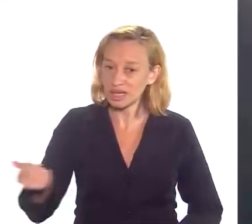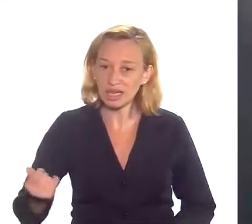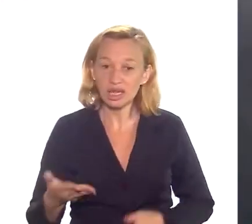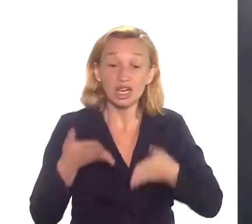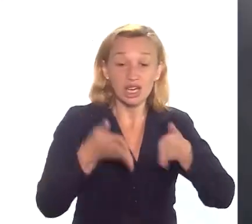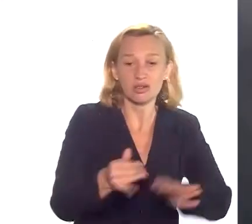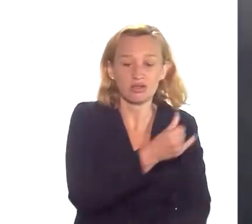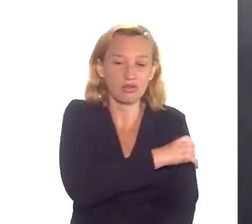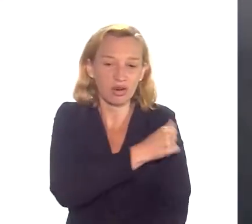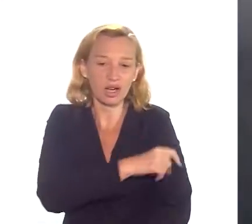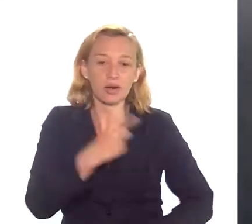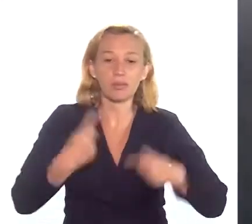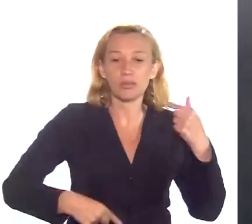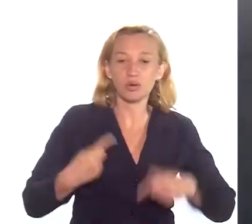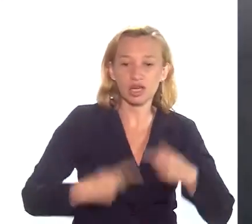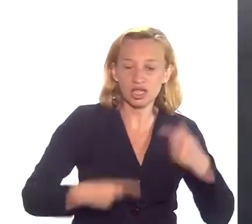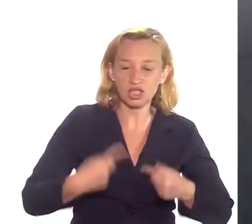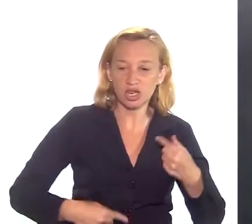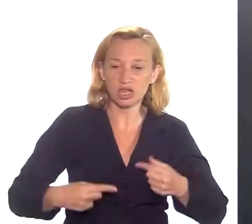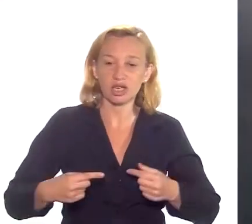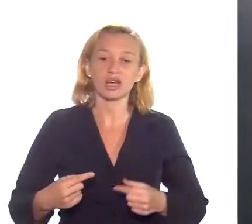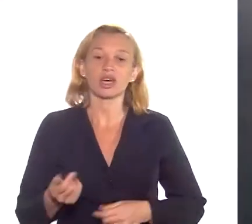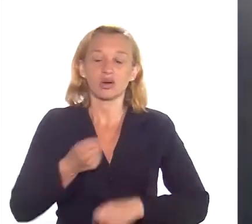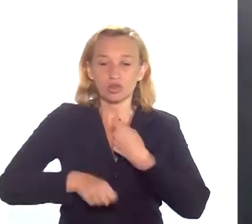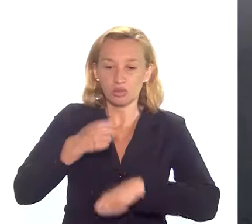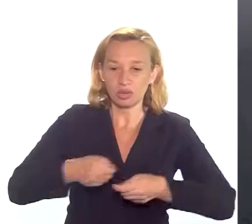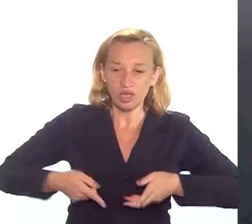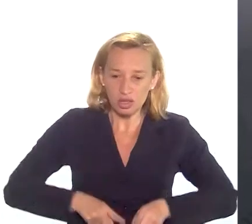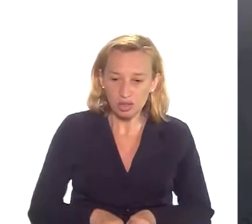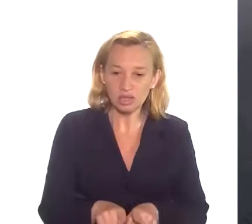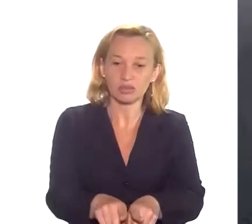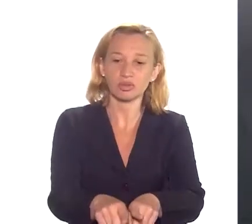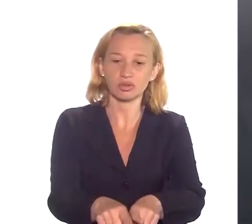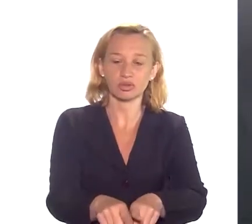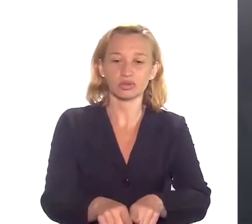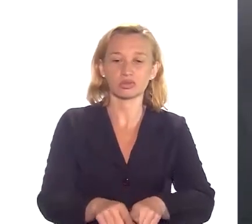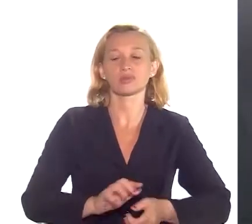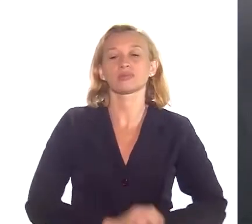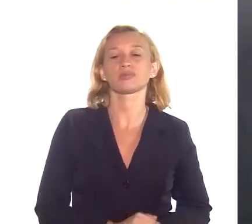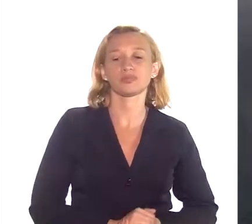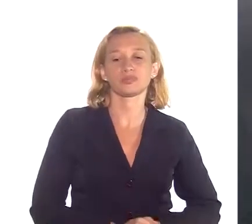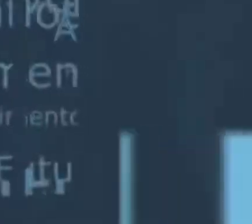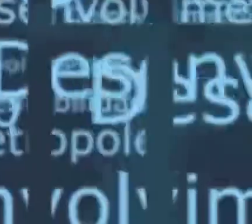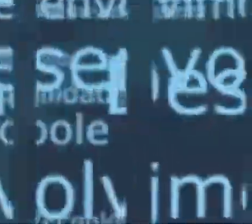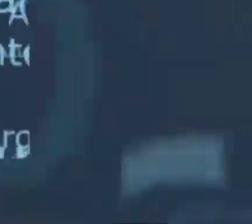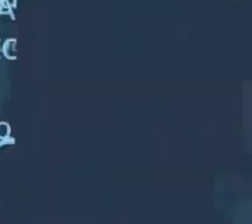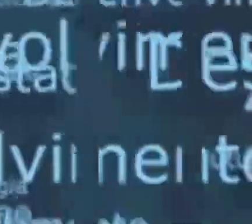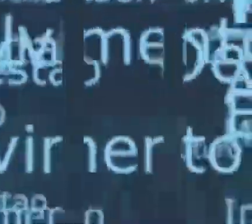falar no próximo bloco. Não sai daí. Rio em Foco aqui, política e economia caminham juntas.